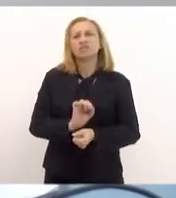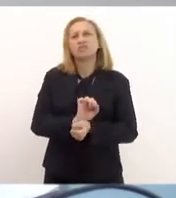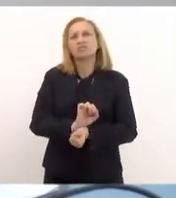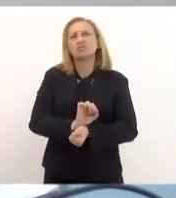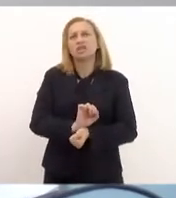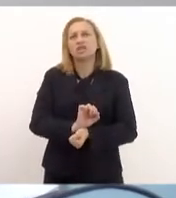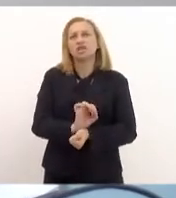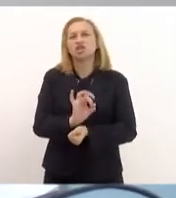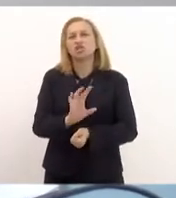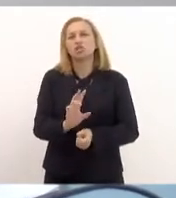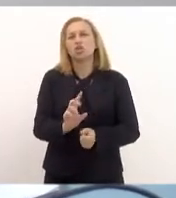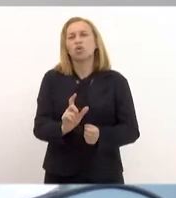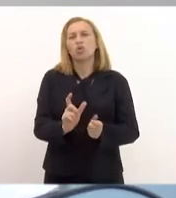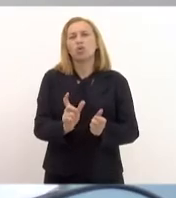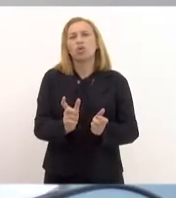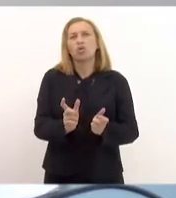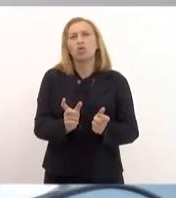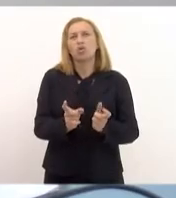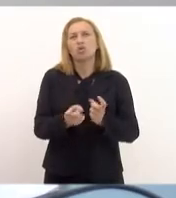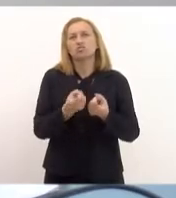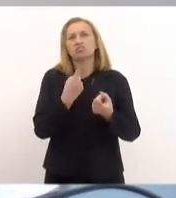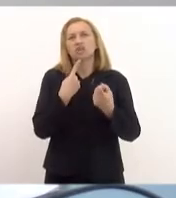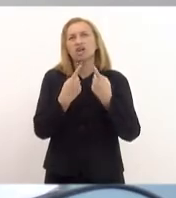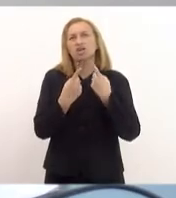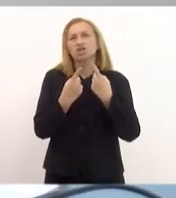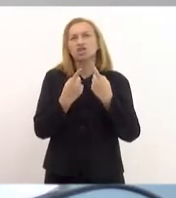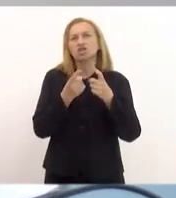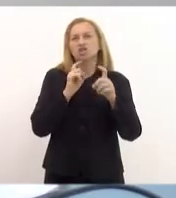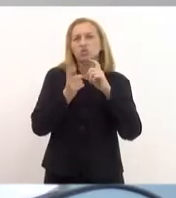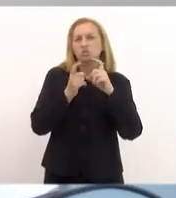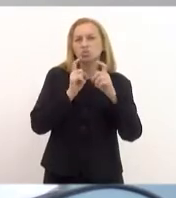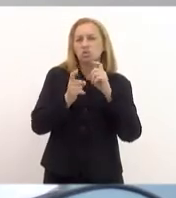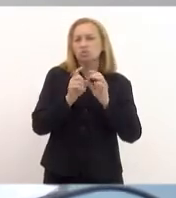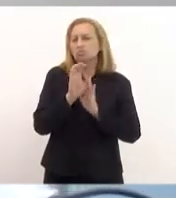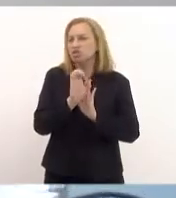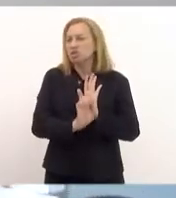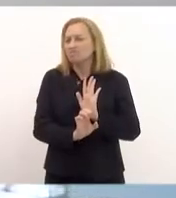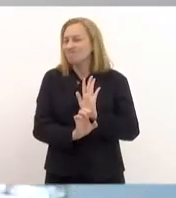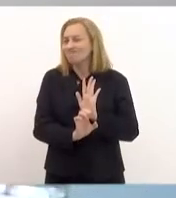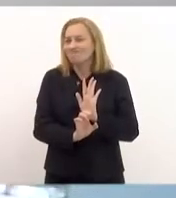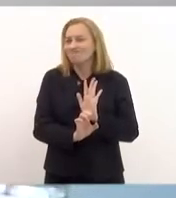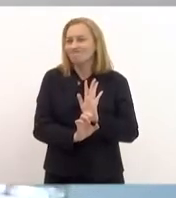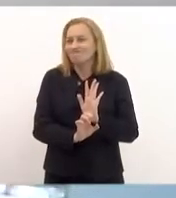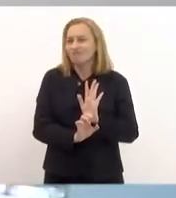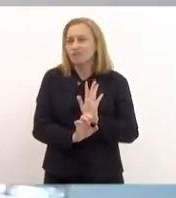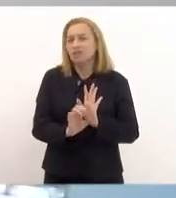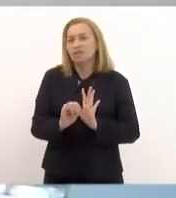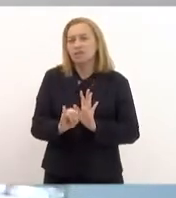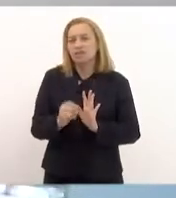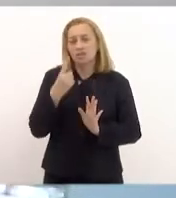aqui à discussão das emendas. Até que aparecer da Comissão de Constituição e